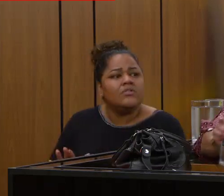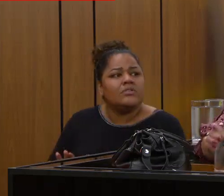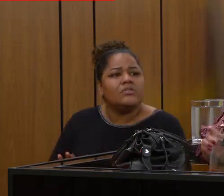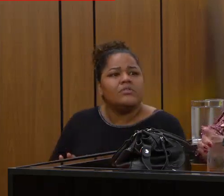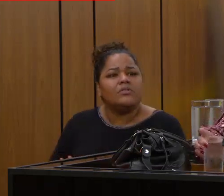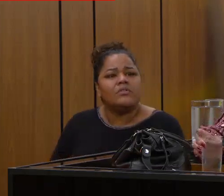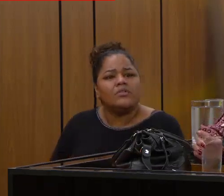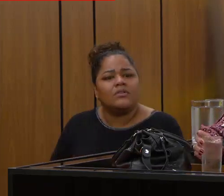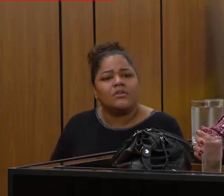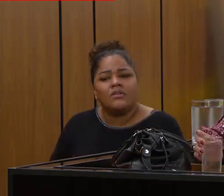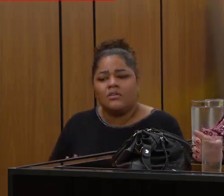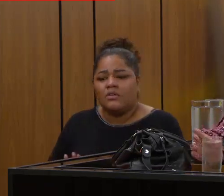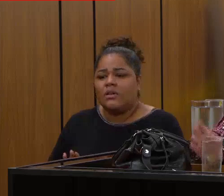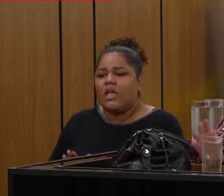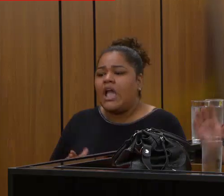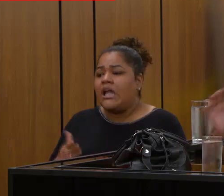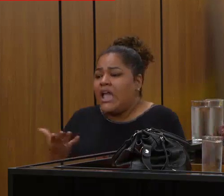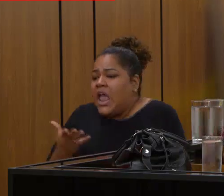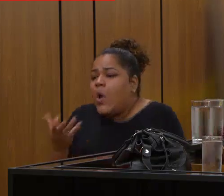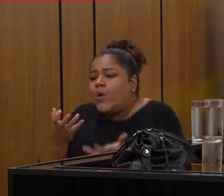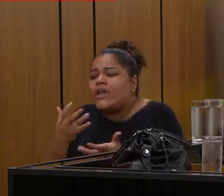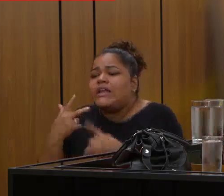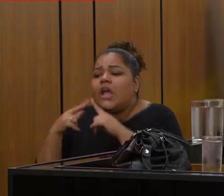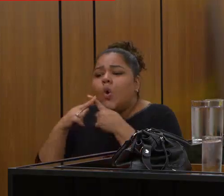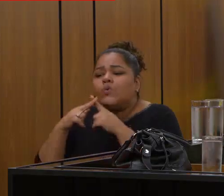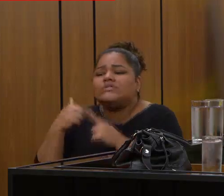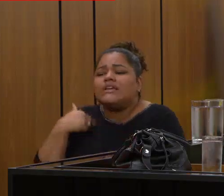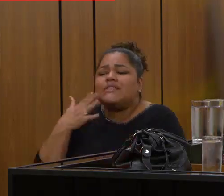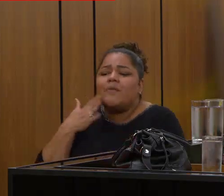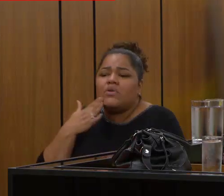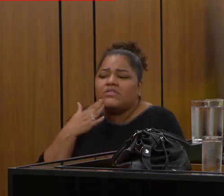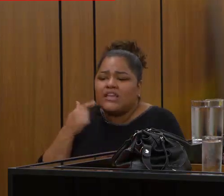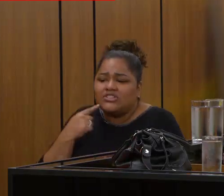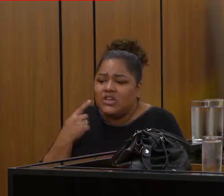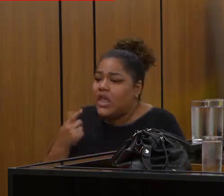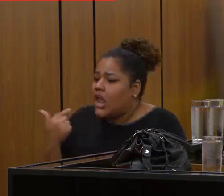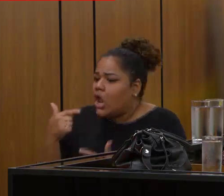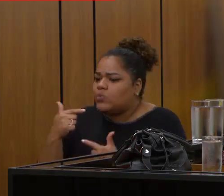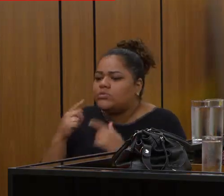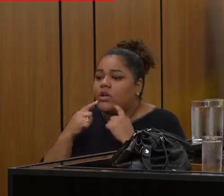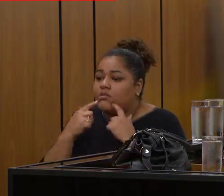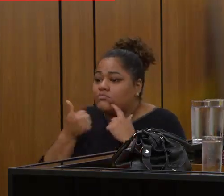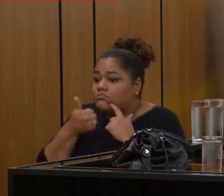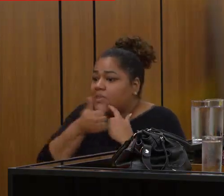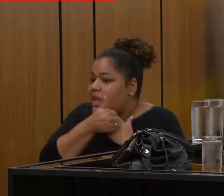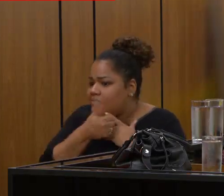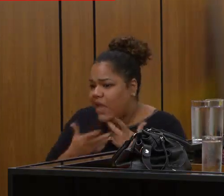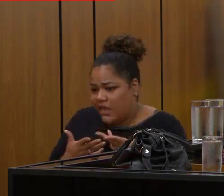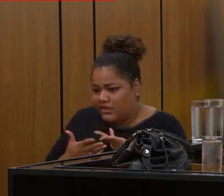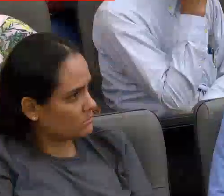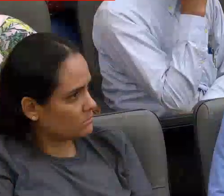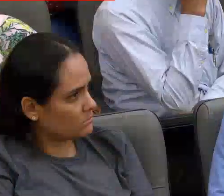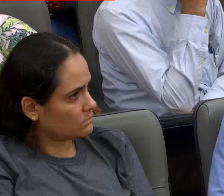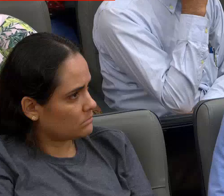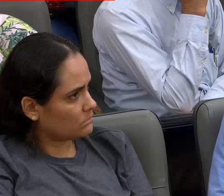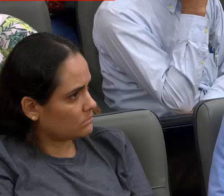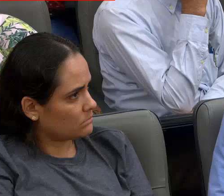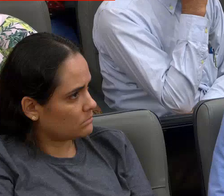eu queria arrumar meus dentes eu não tinha cara e não tinha nada eu tinha dentina exposta só